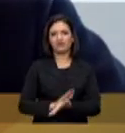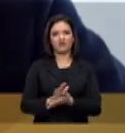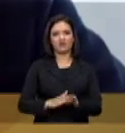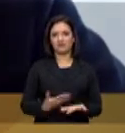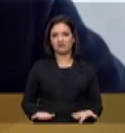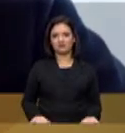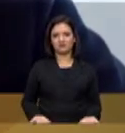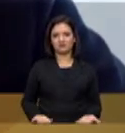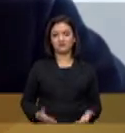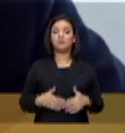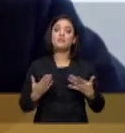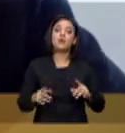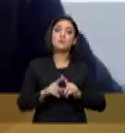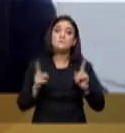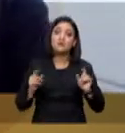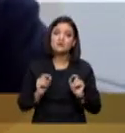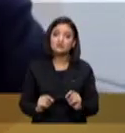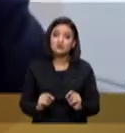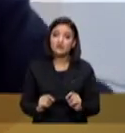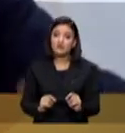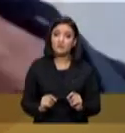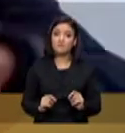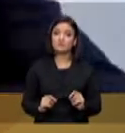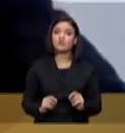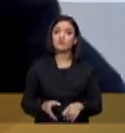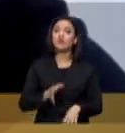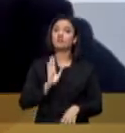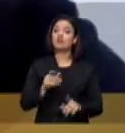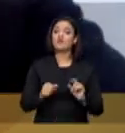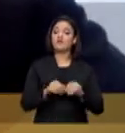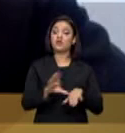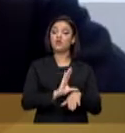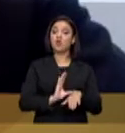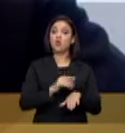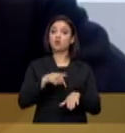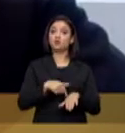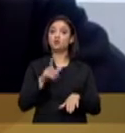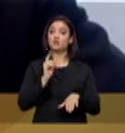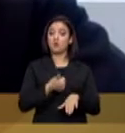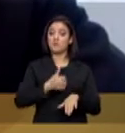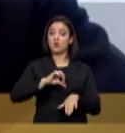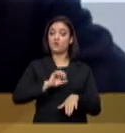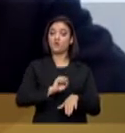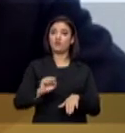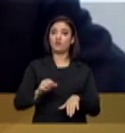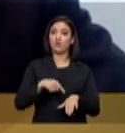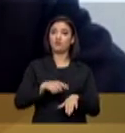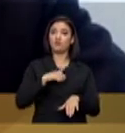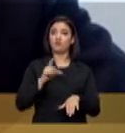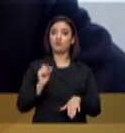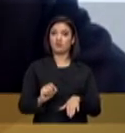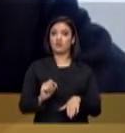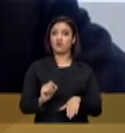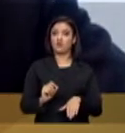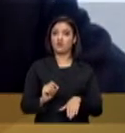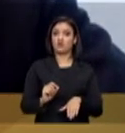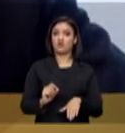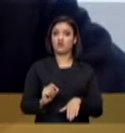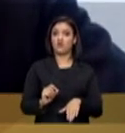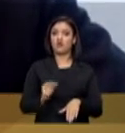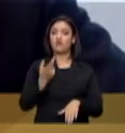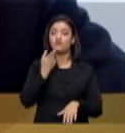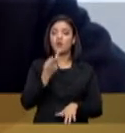Contudo, há de se haver a ponderação que foi feita pelo Constituinte originário de 1988, que reservou